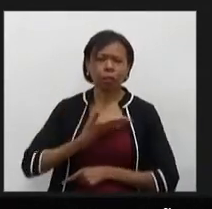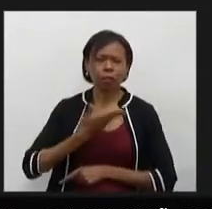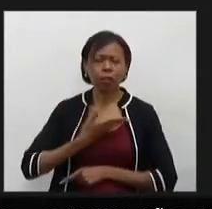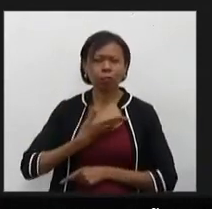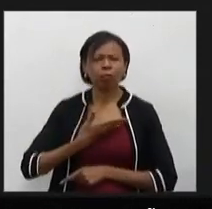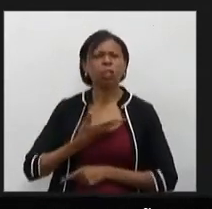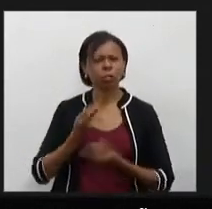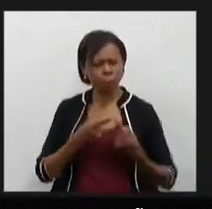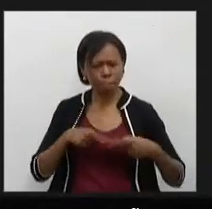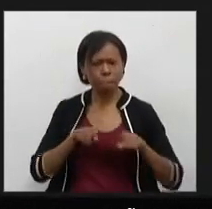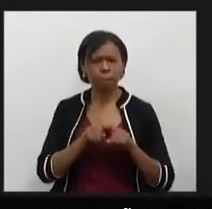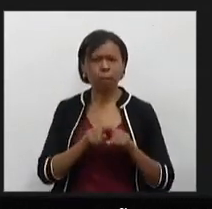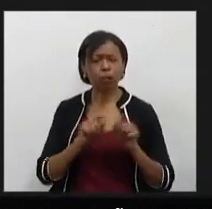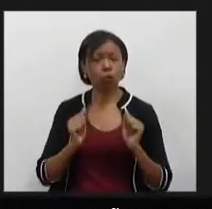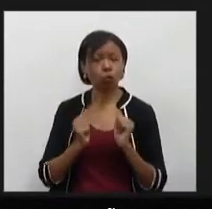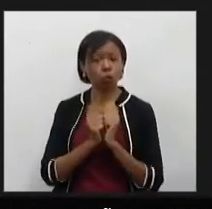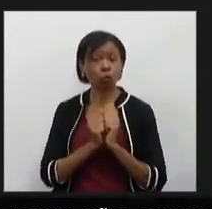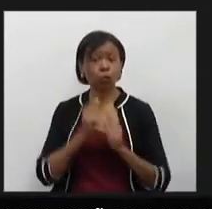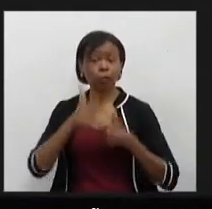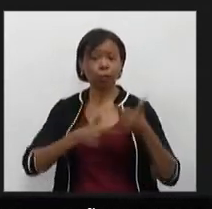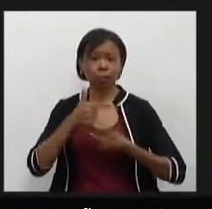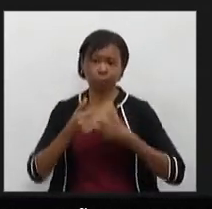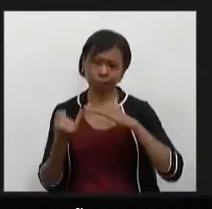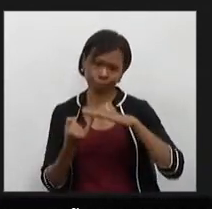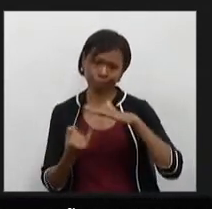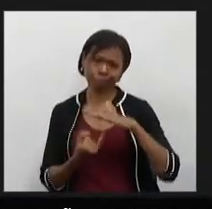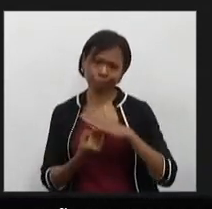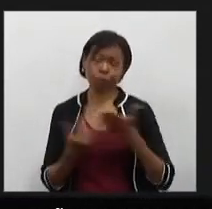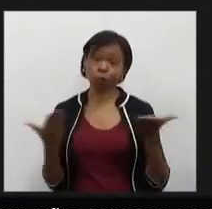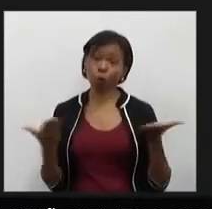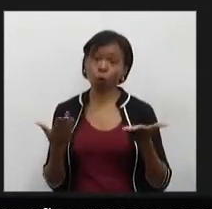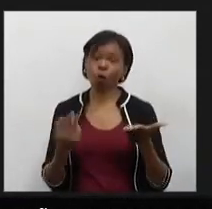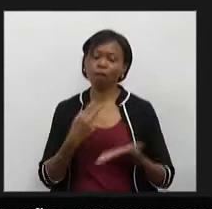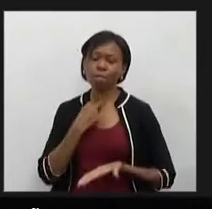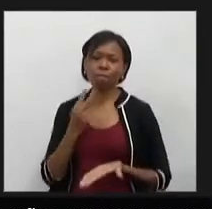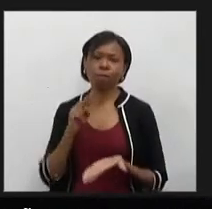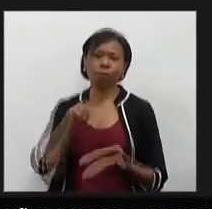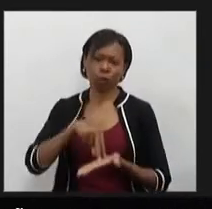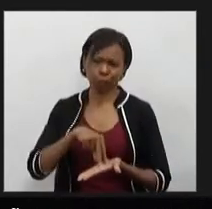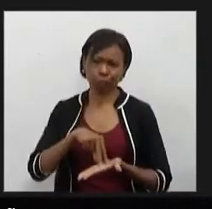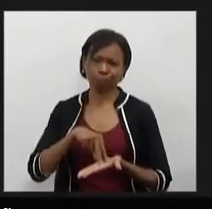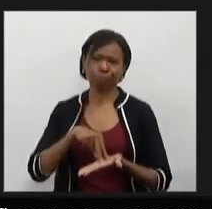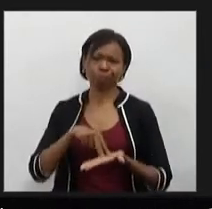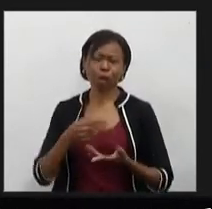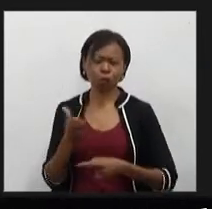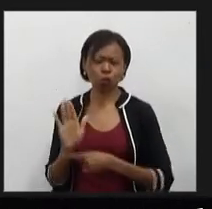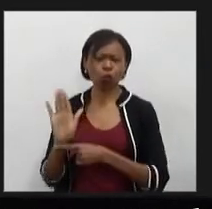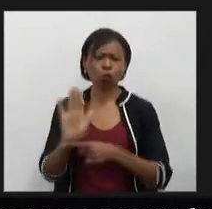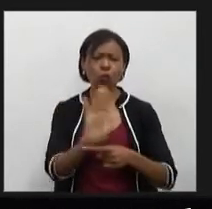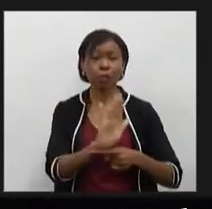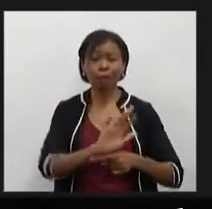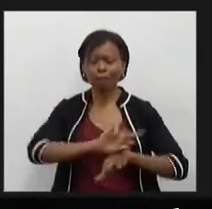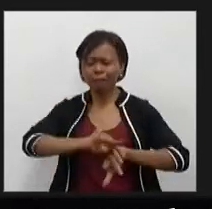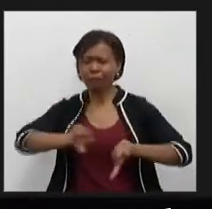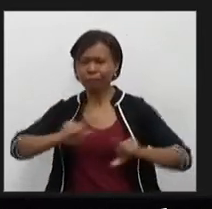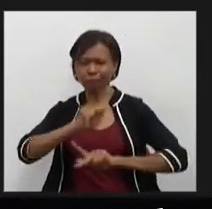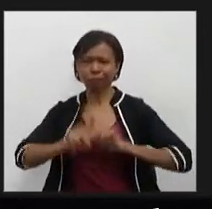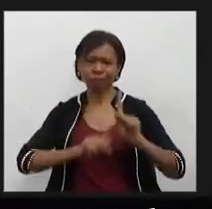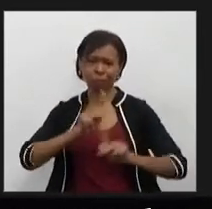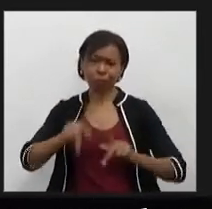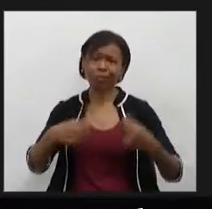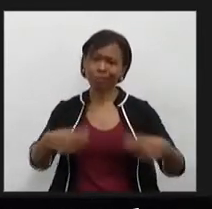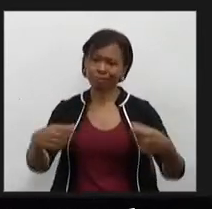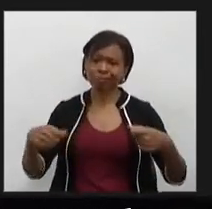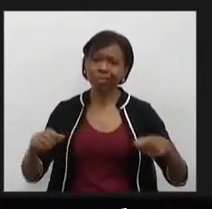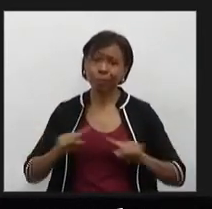de alguma instituição que hoje estão aqui sendo voz para milhares de pessoas que precisam e que não têm tido espaço